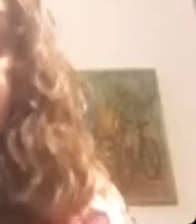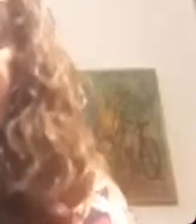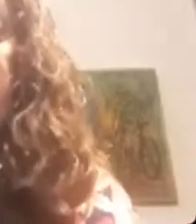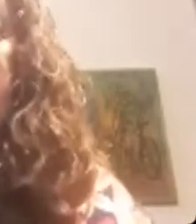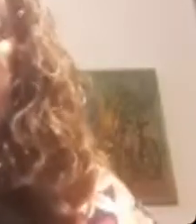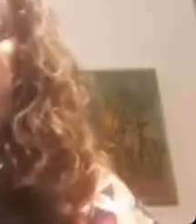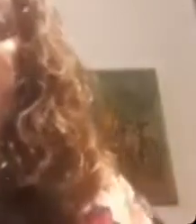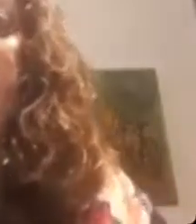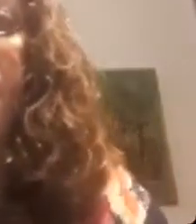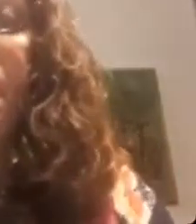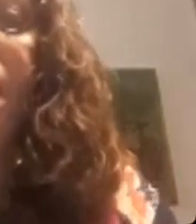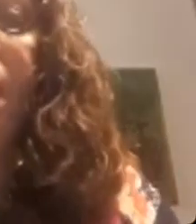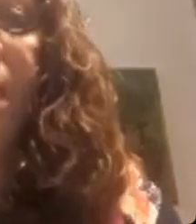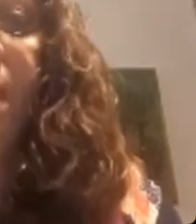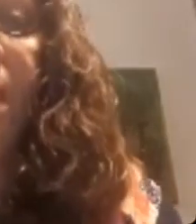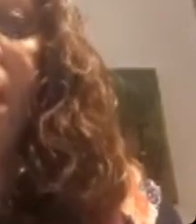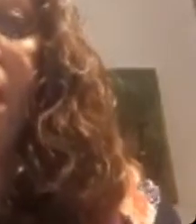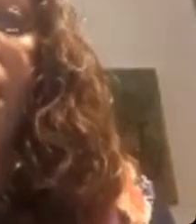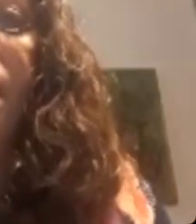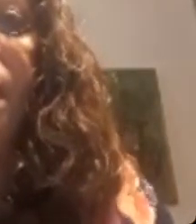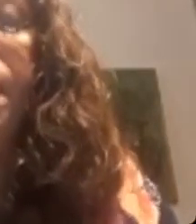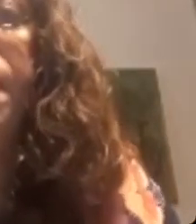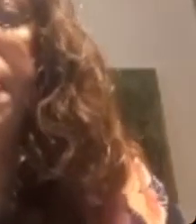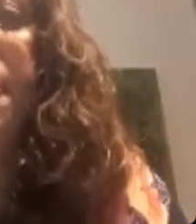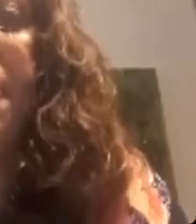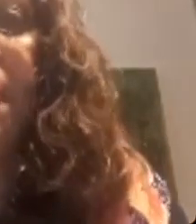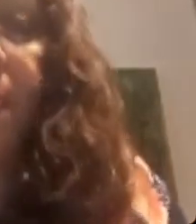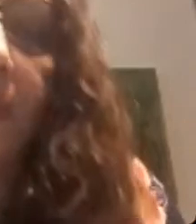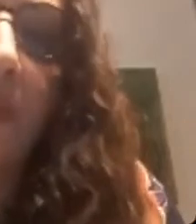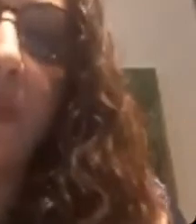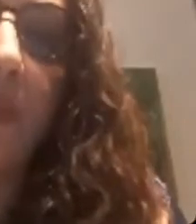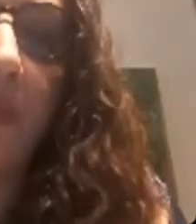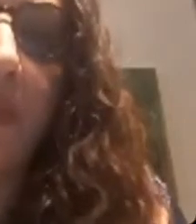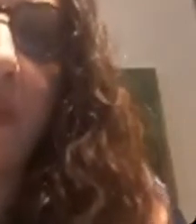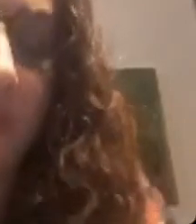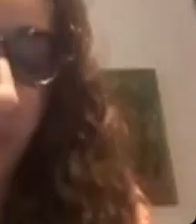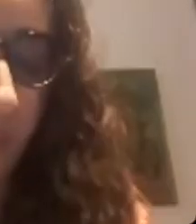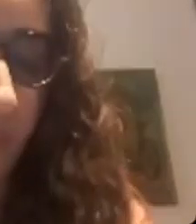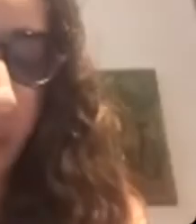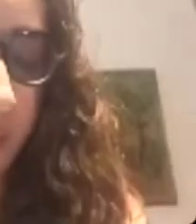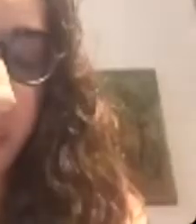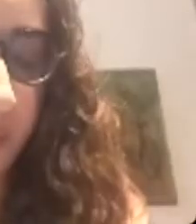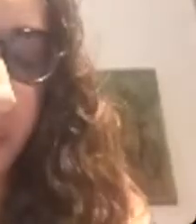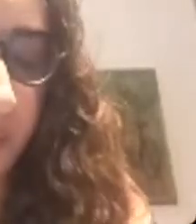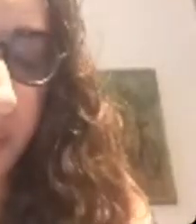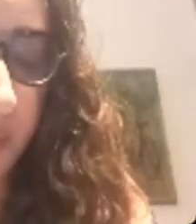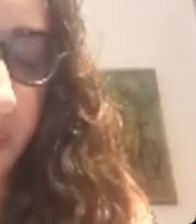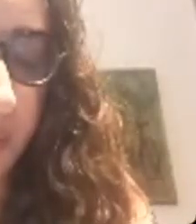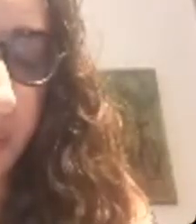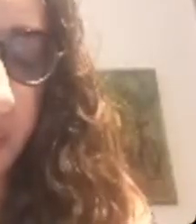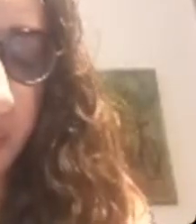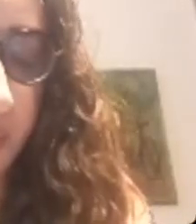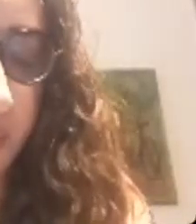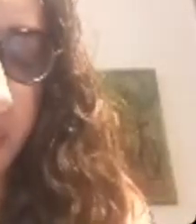porque não está funcionando. Vou te convidar aqui para tu solucionar o problema.